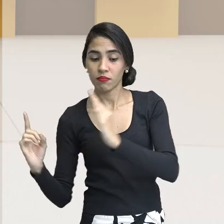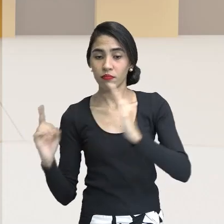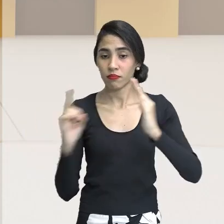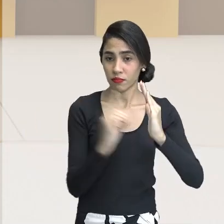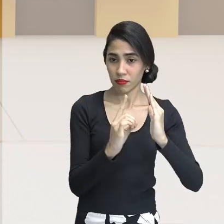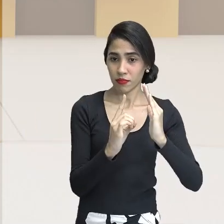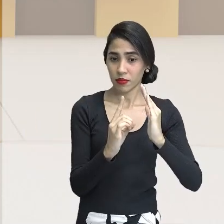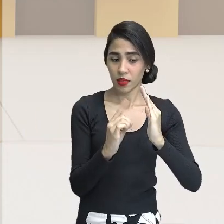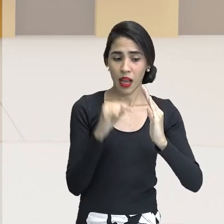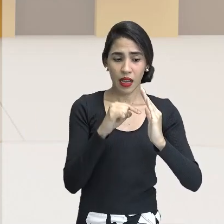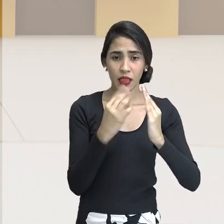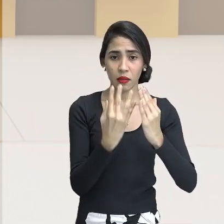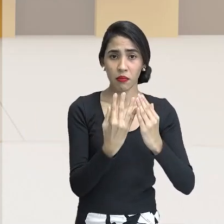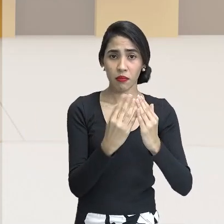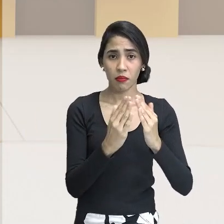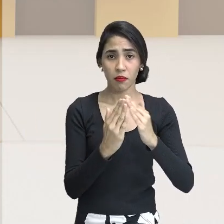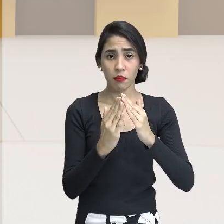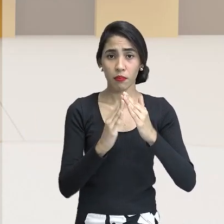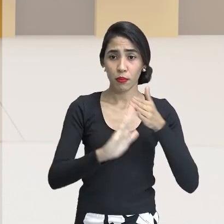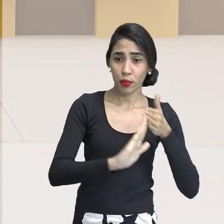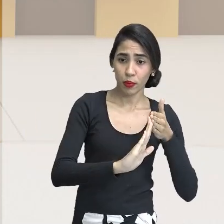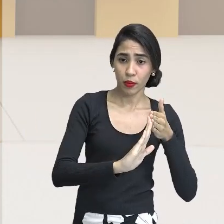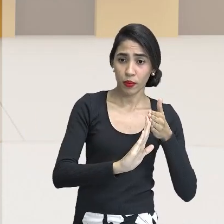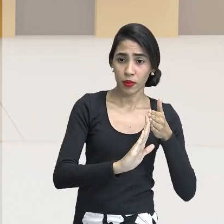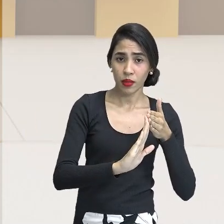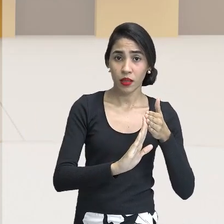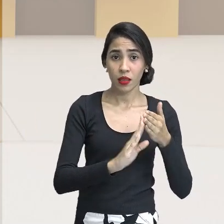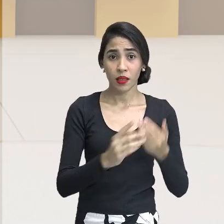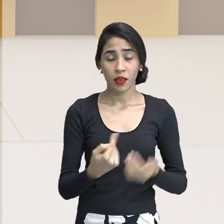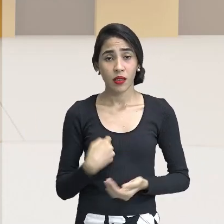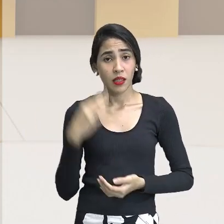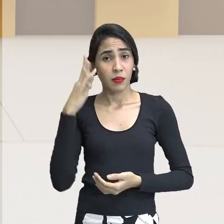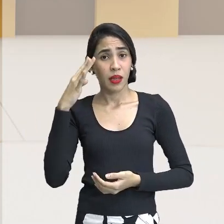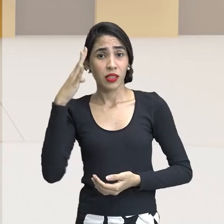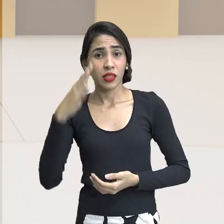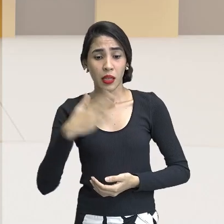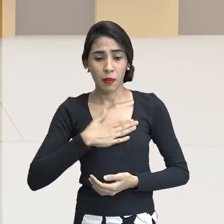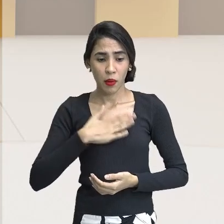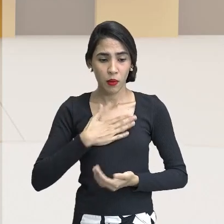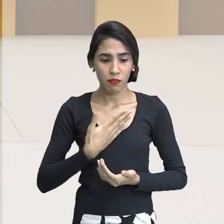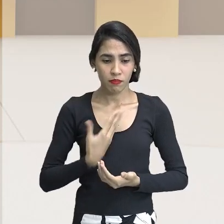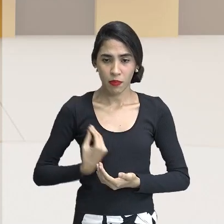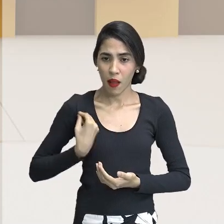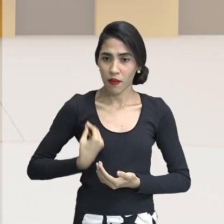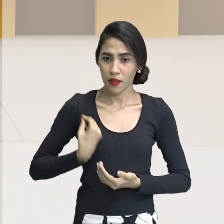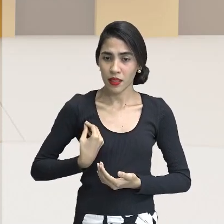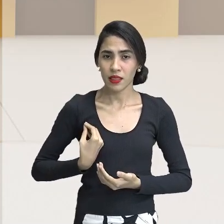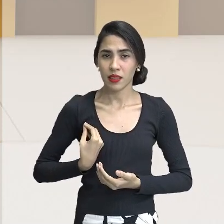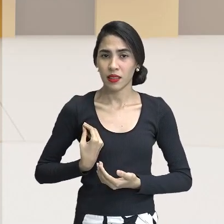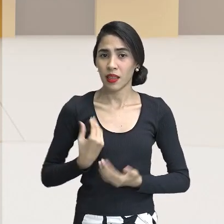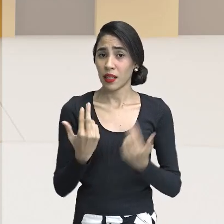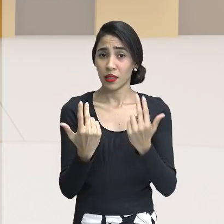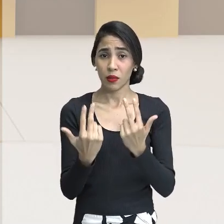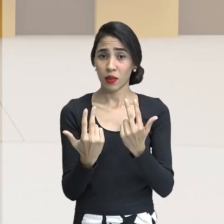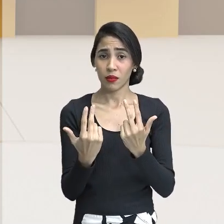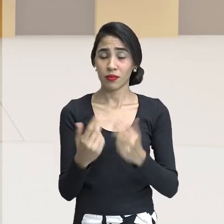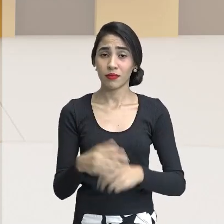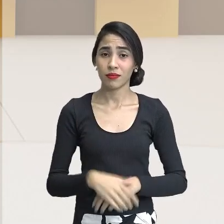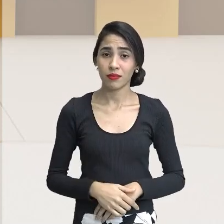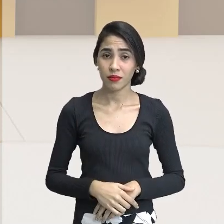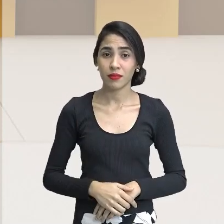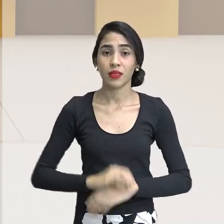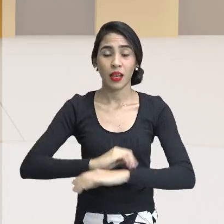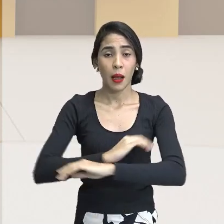está derrubada, imagina, minhas coisas que estão dentro, o sentimento que existem, é a mesma situação, mesma gente. coisa.